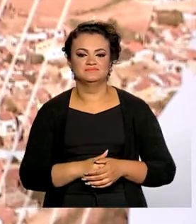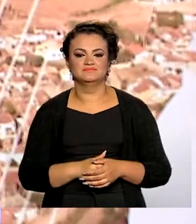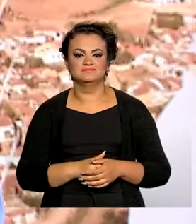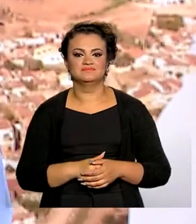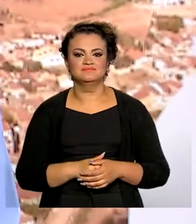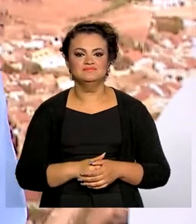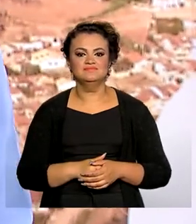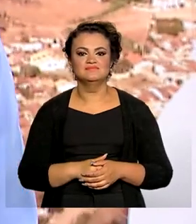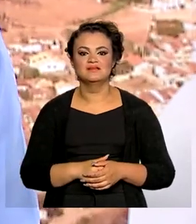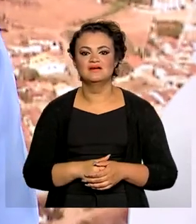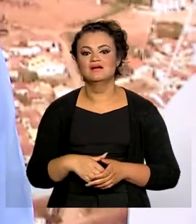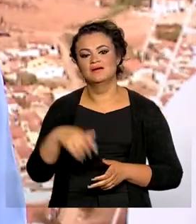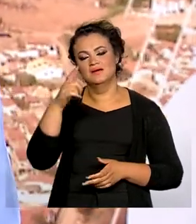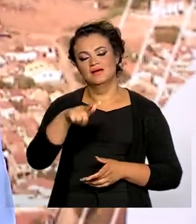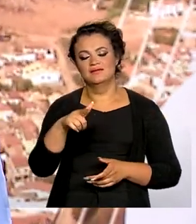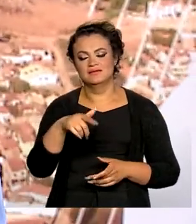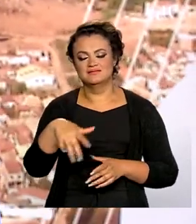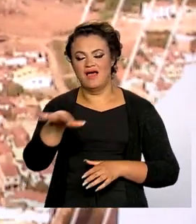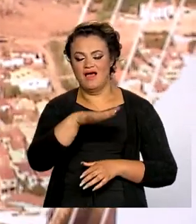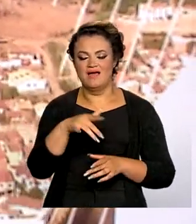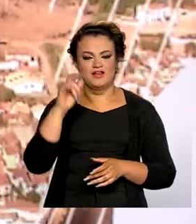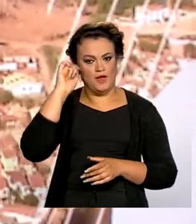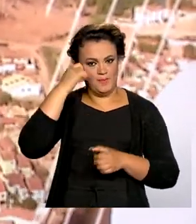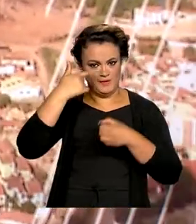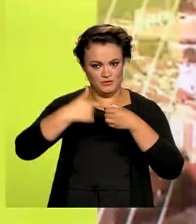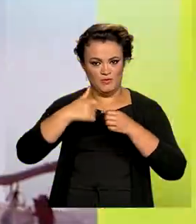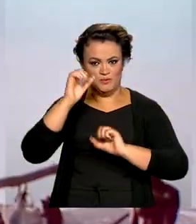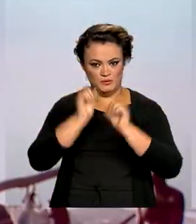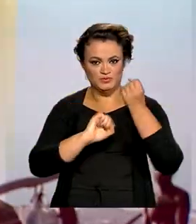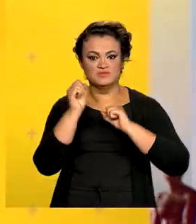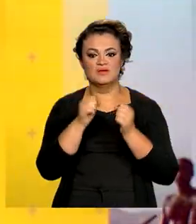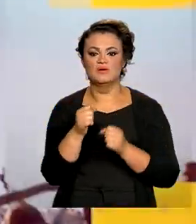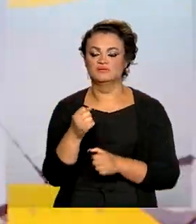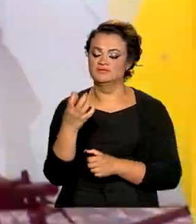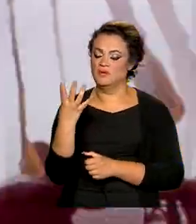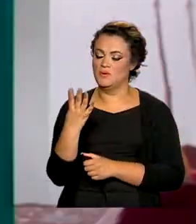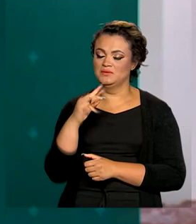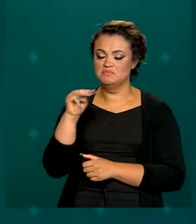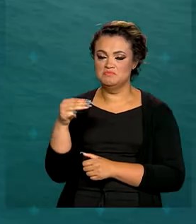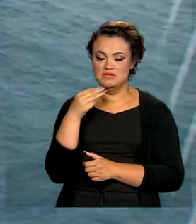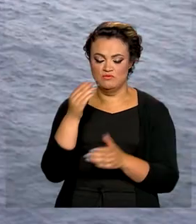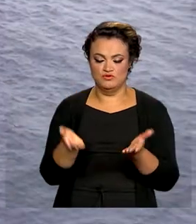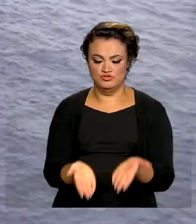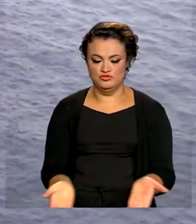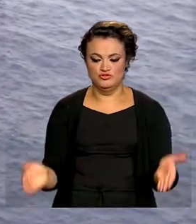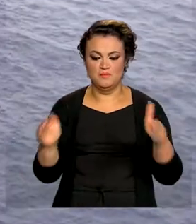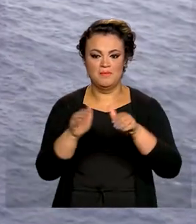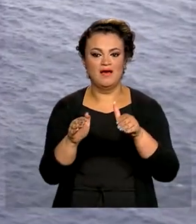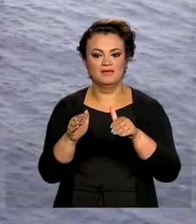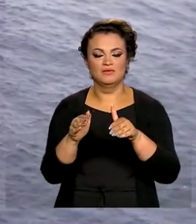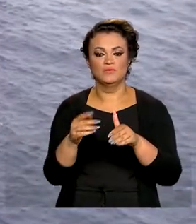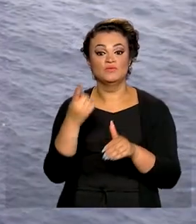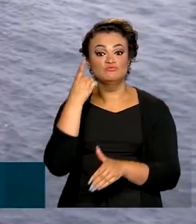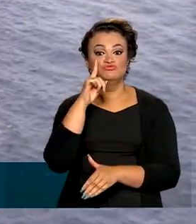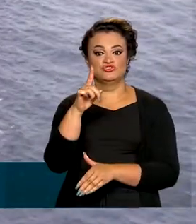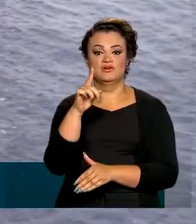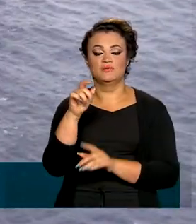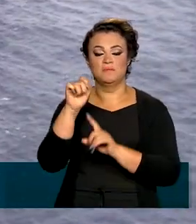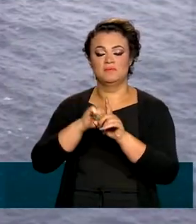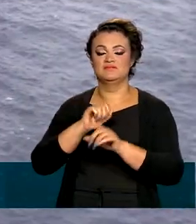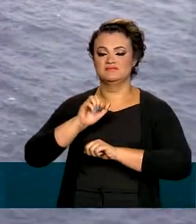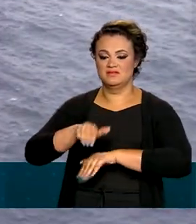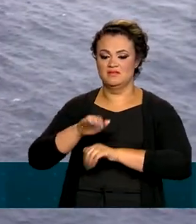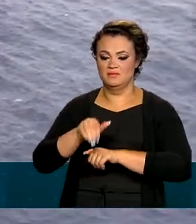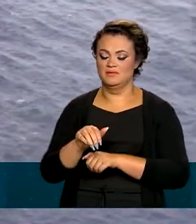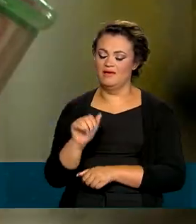A produção de petróleo ultrapassou 4 milhões de barris por dia em setembro, segundo a ANP,